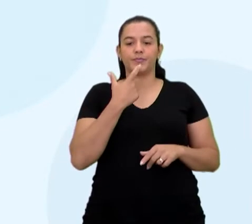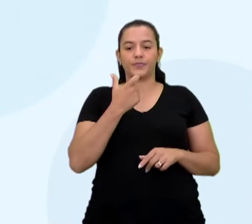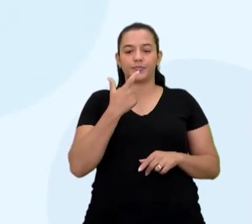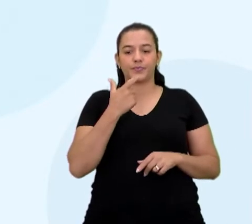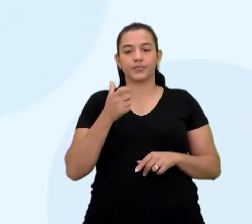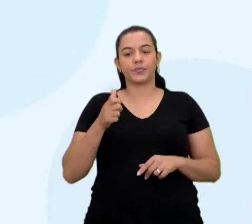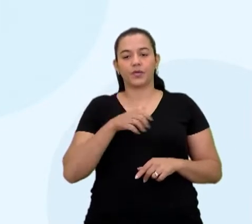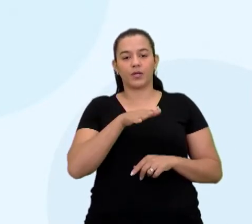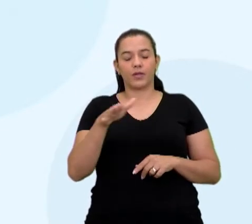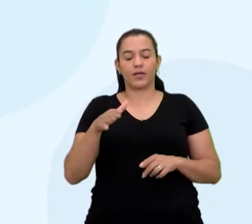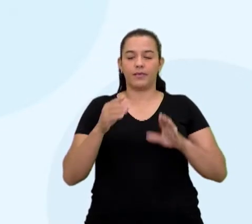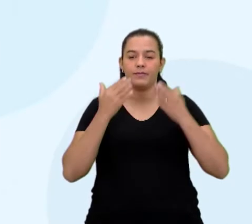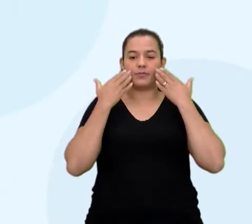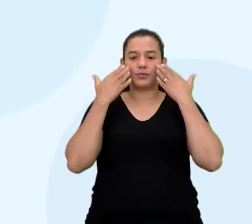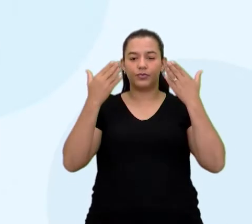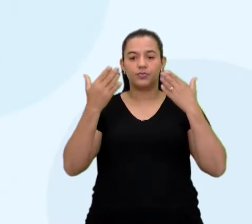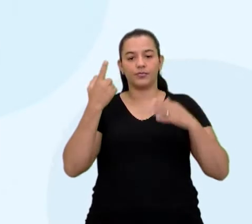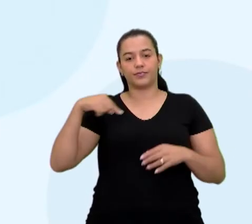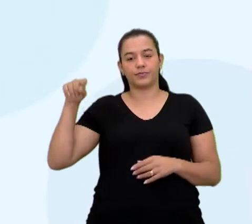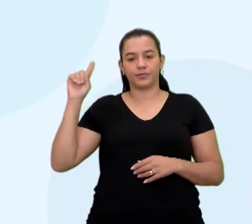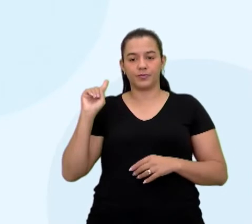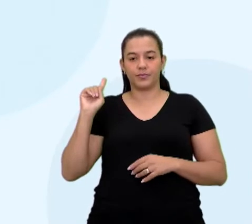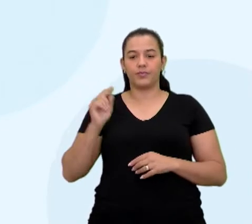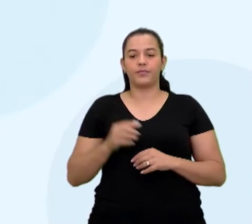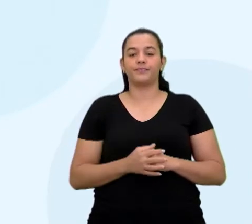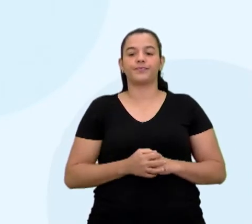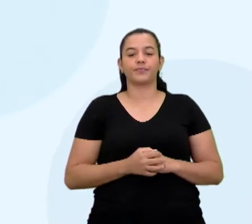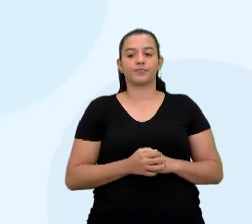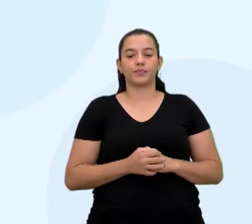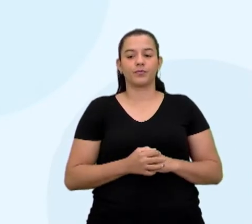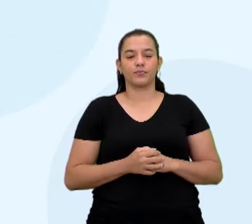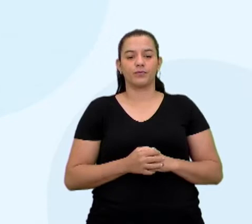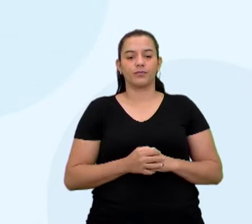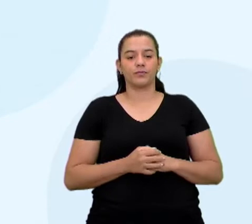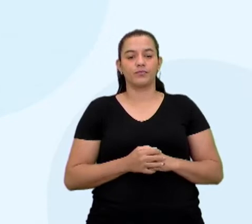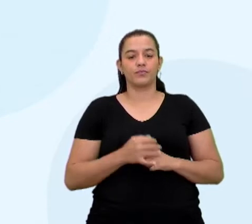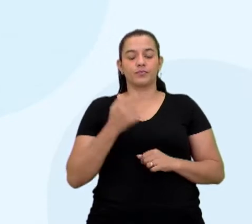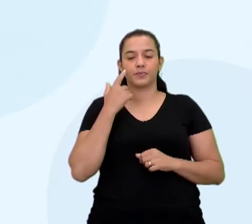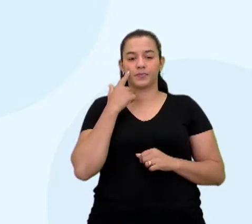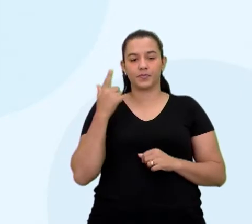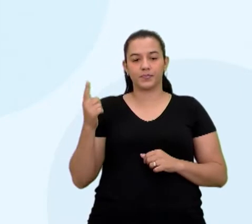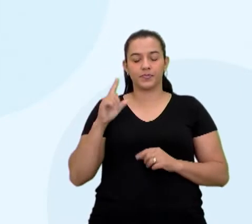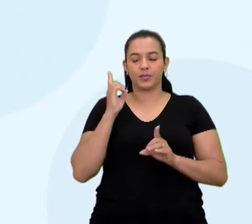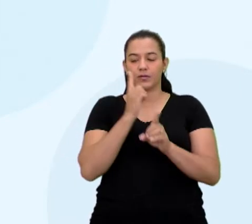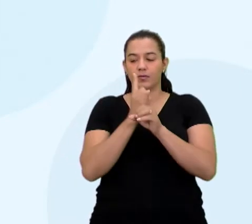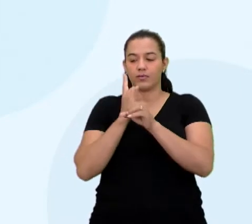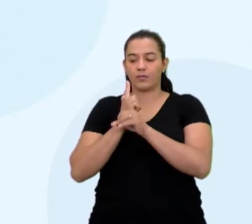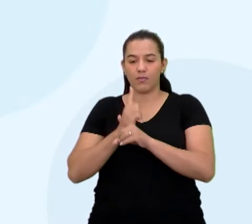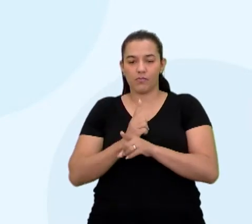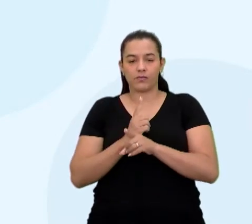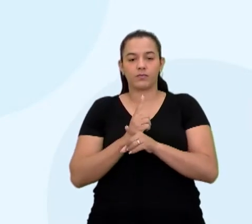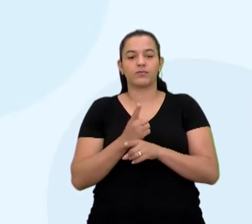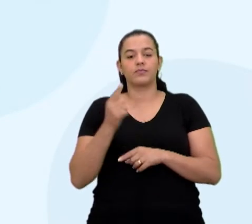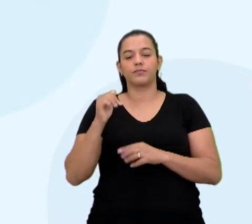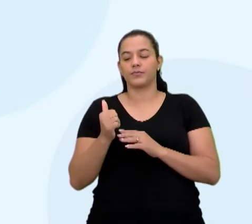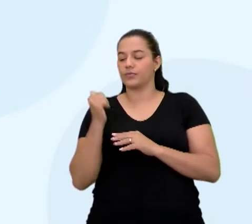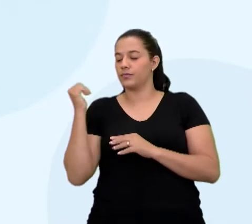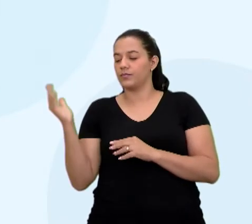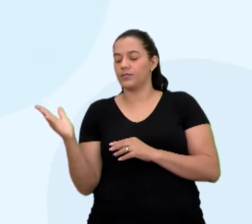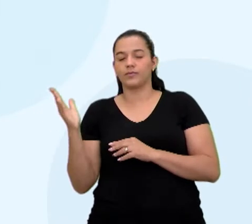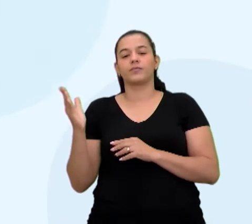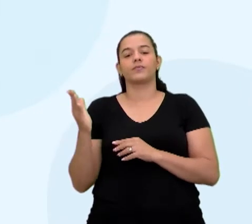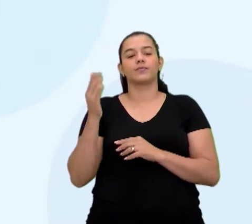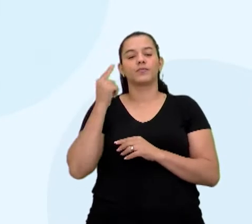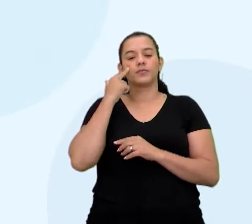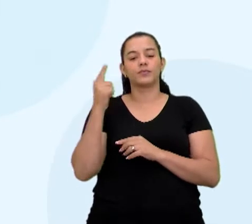na anterior, né, e aí vê lá a falha de San Andreas, né, e identificando, né, do lado direito uma imagem